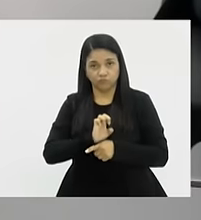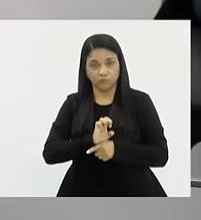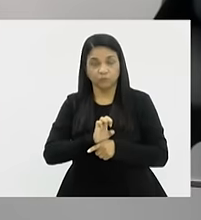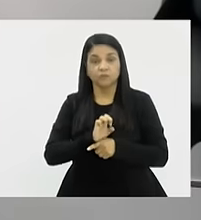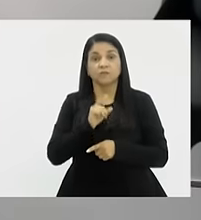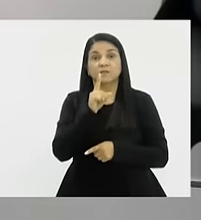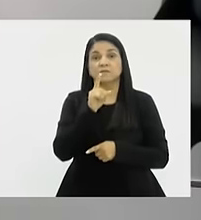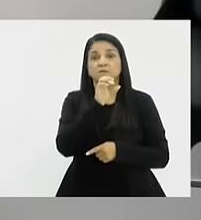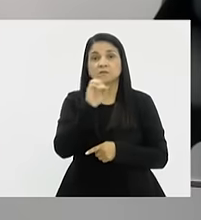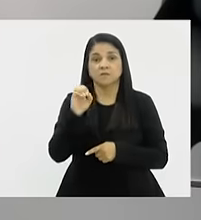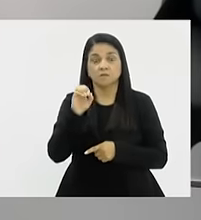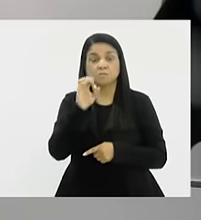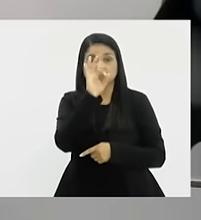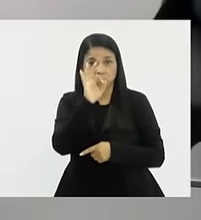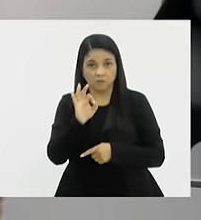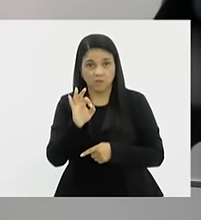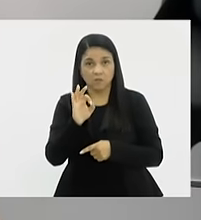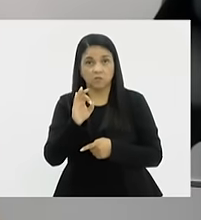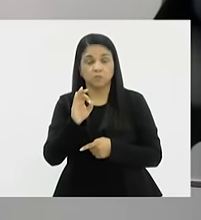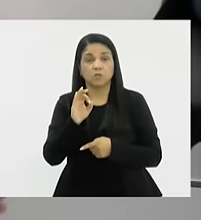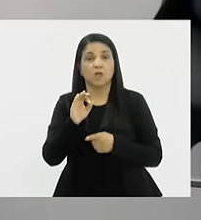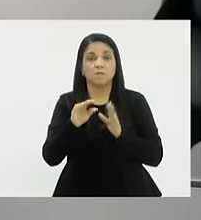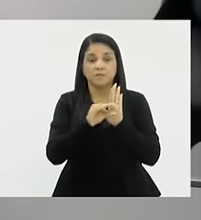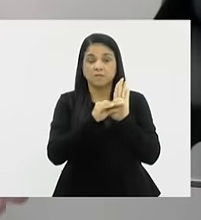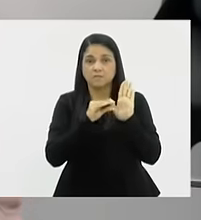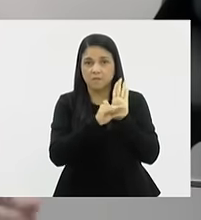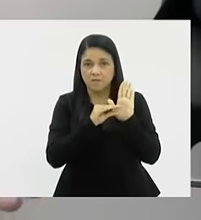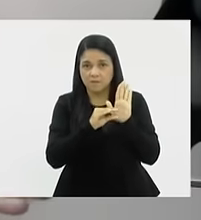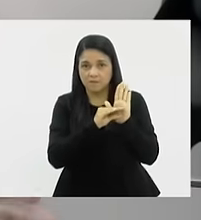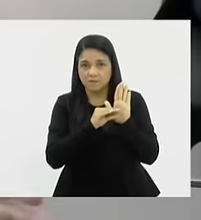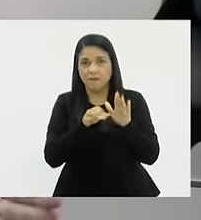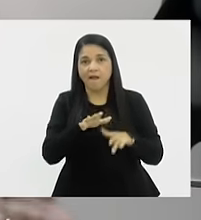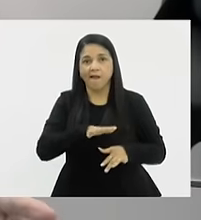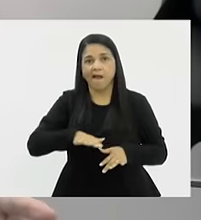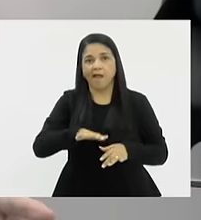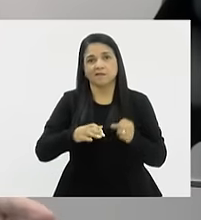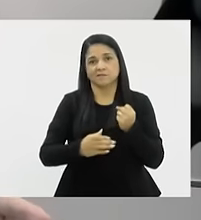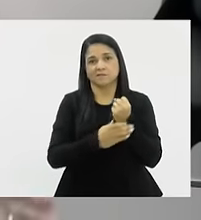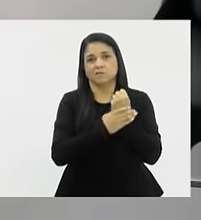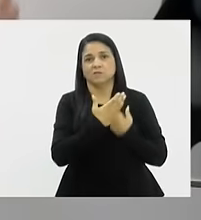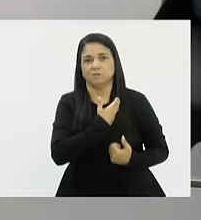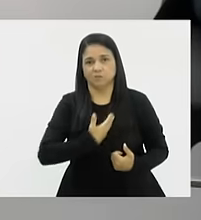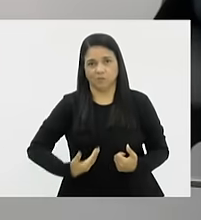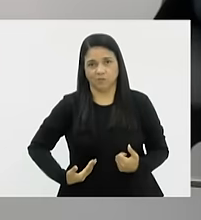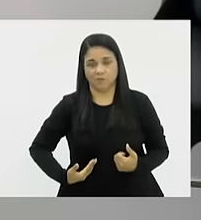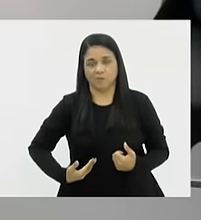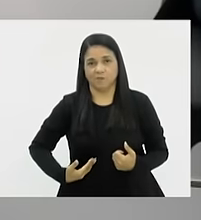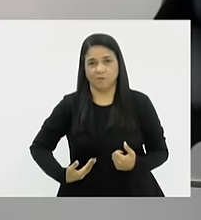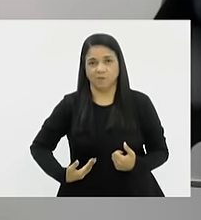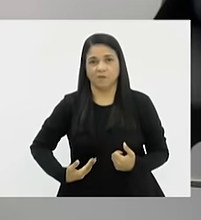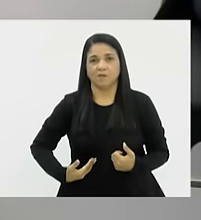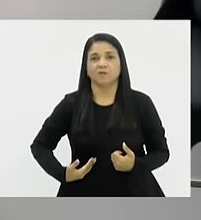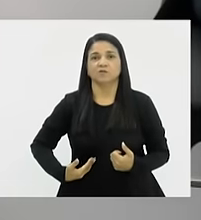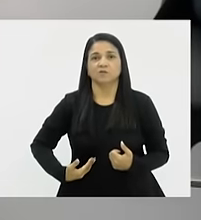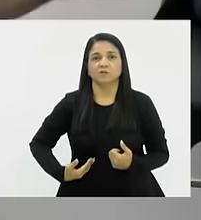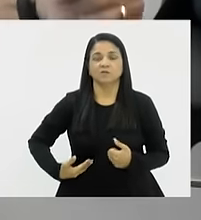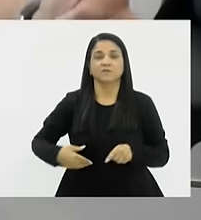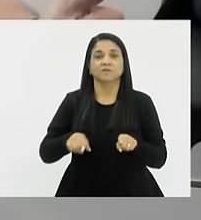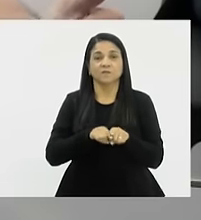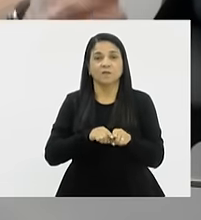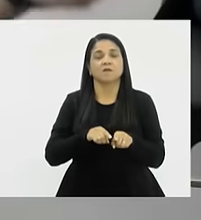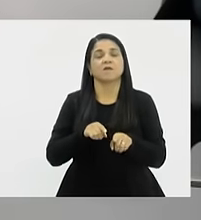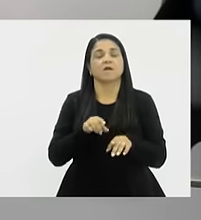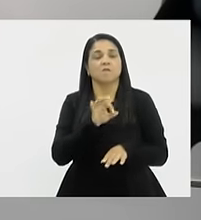100% eu destinei as minhas emendas para a área de segurança pública, que envolve a Briosa, a Polícia